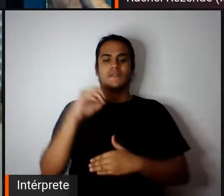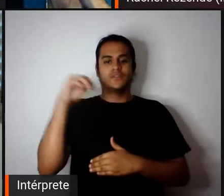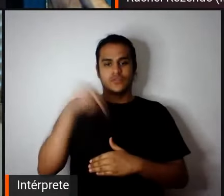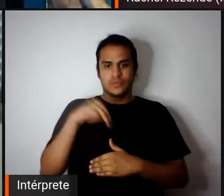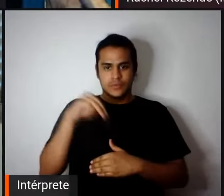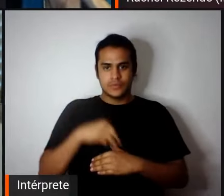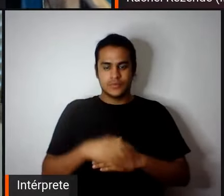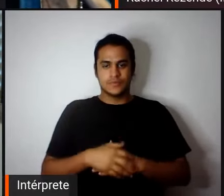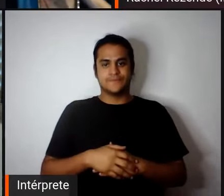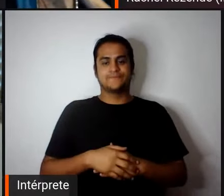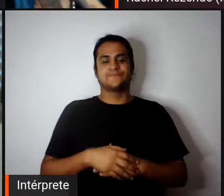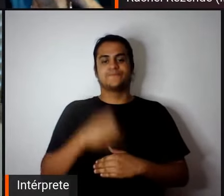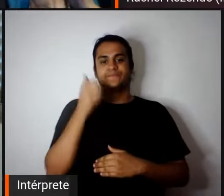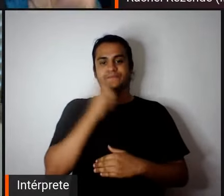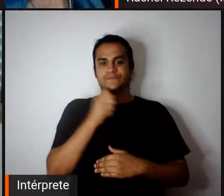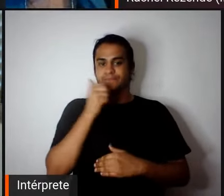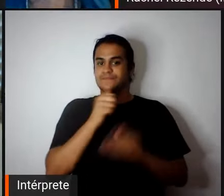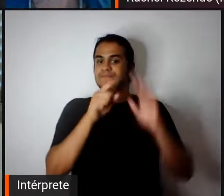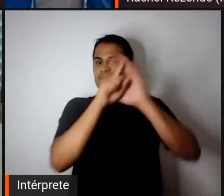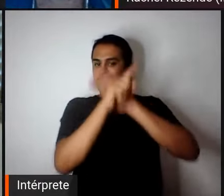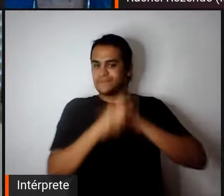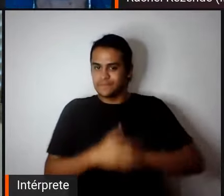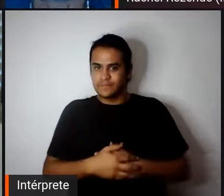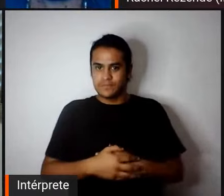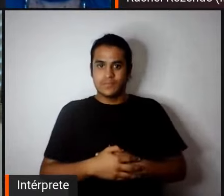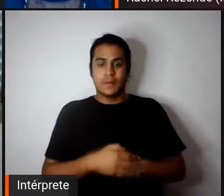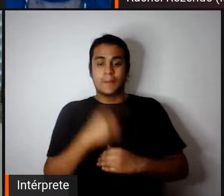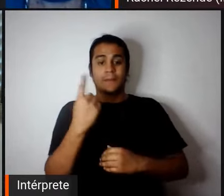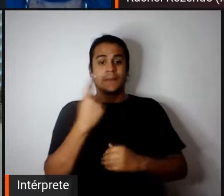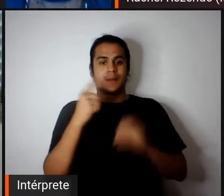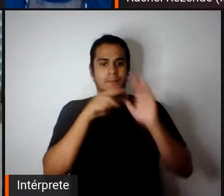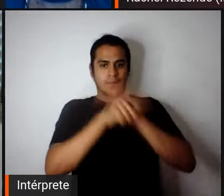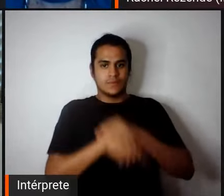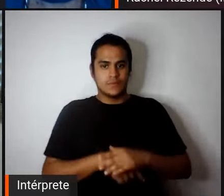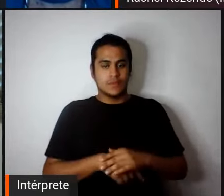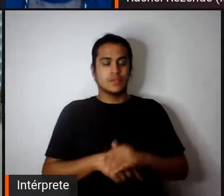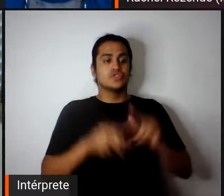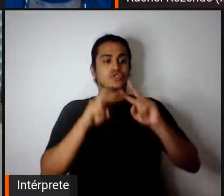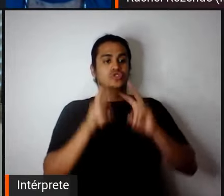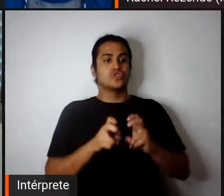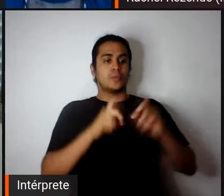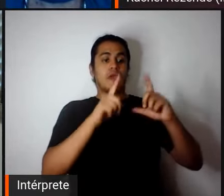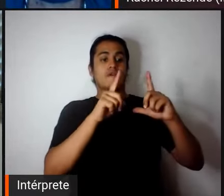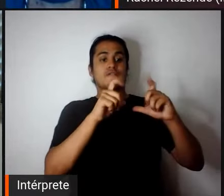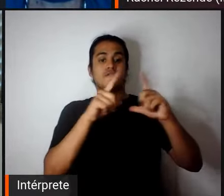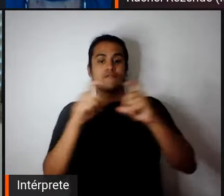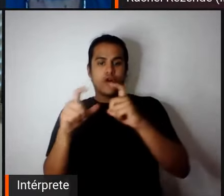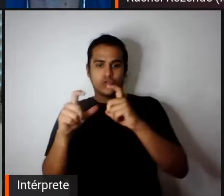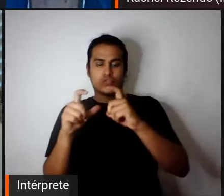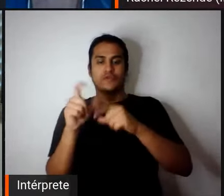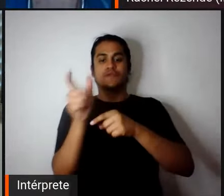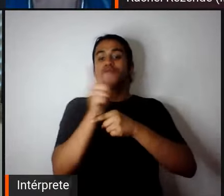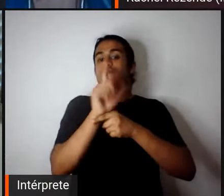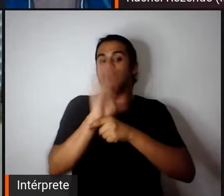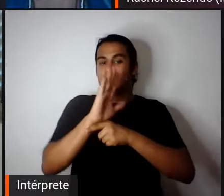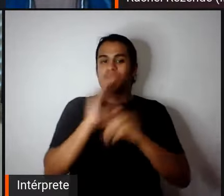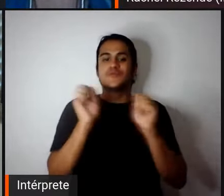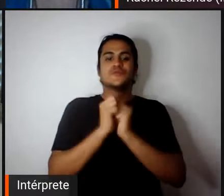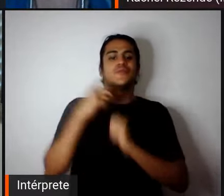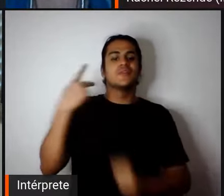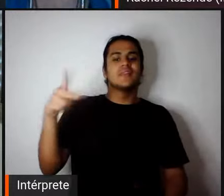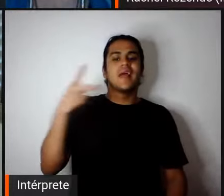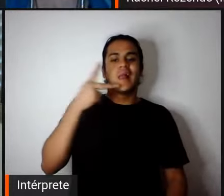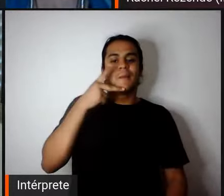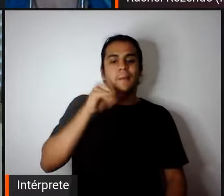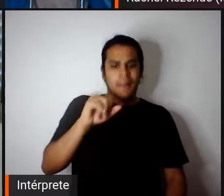Tassara queria que você falasse um pouco, a primeira pergunta, sobre os fotofilmes que você fez com o pai dela, o Marcelo. Inclusive, um